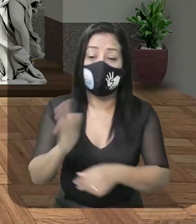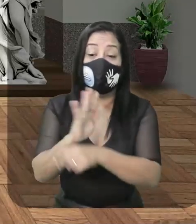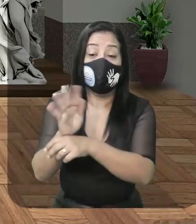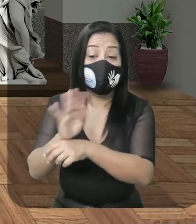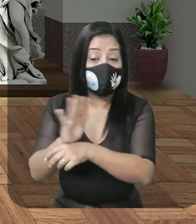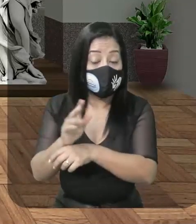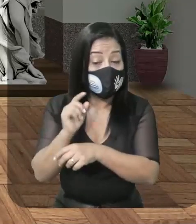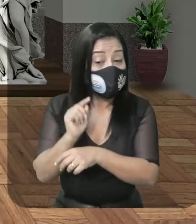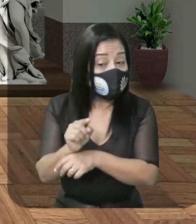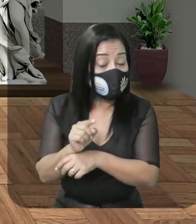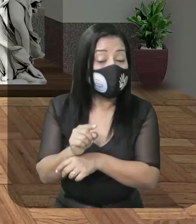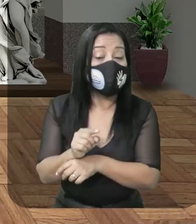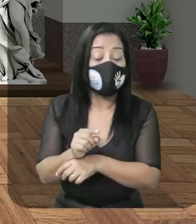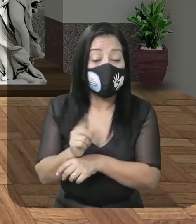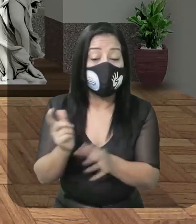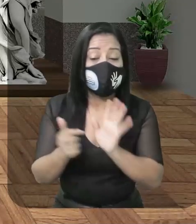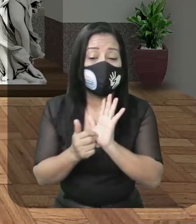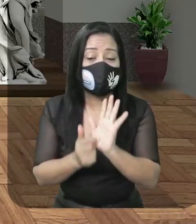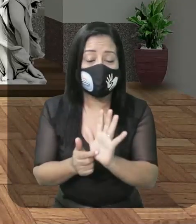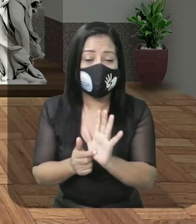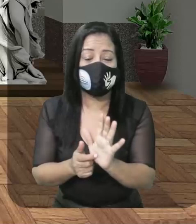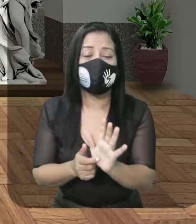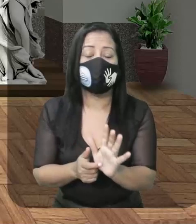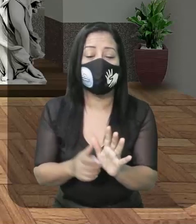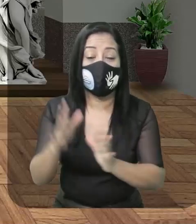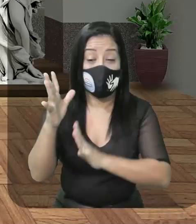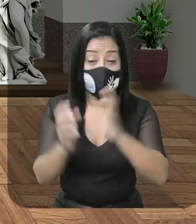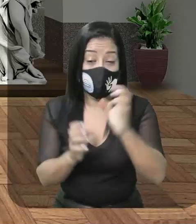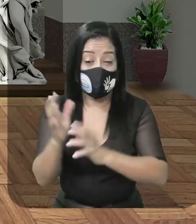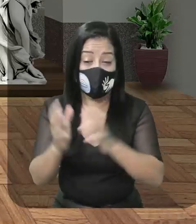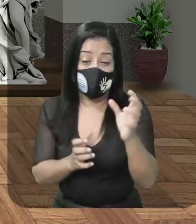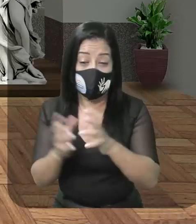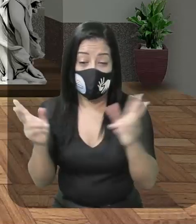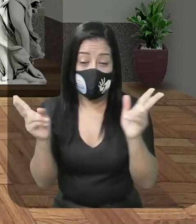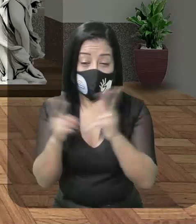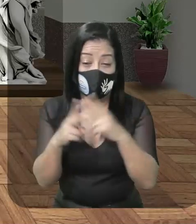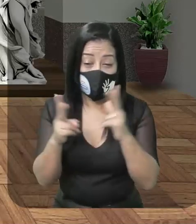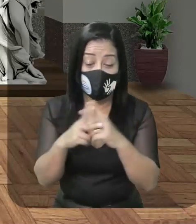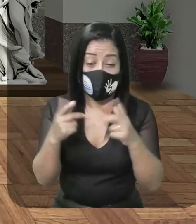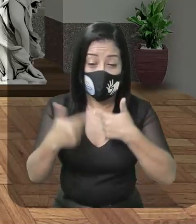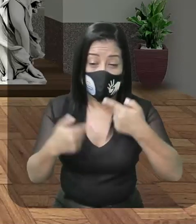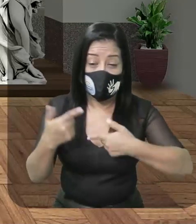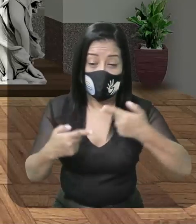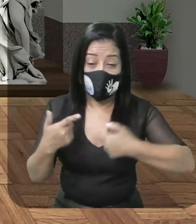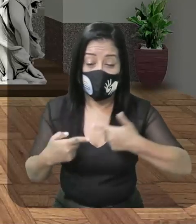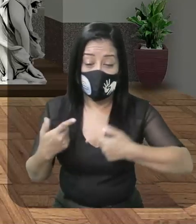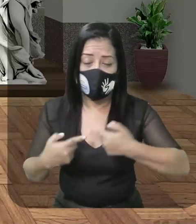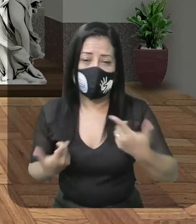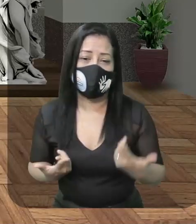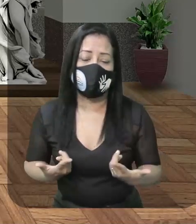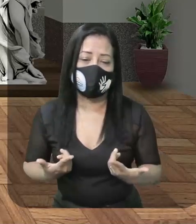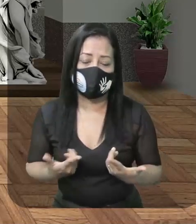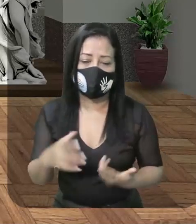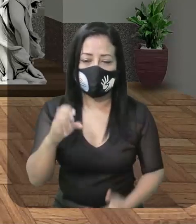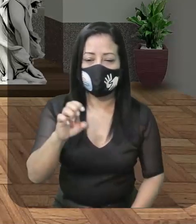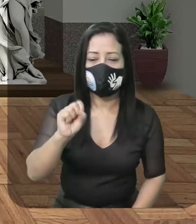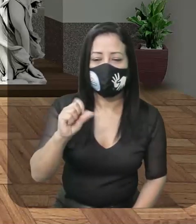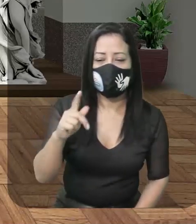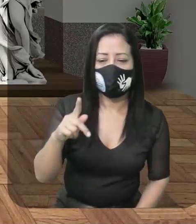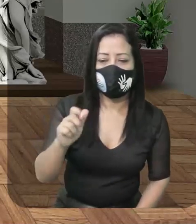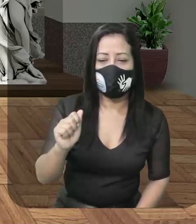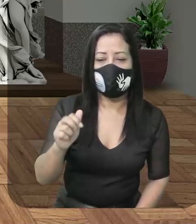que trata isso daí, essa briga que retrata justamente quando Esparta